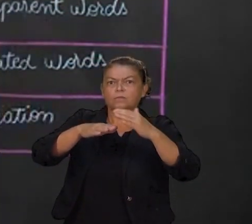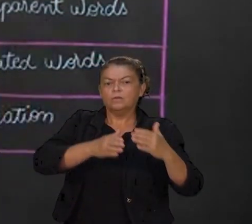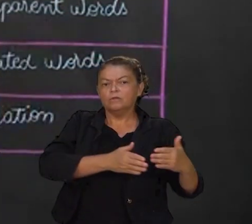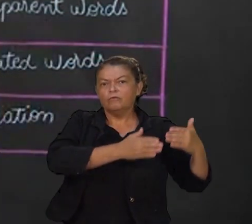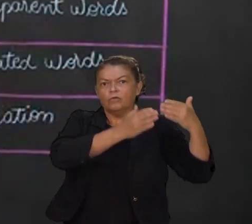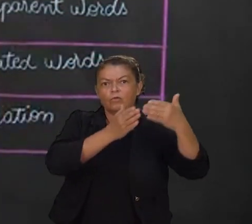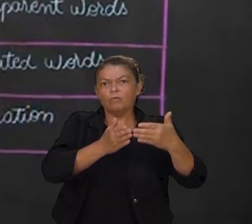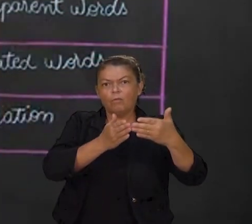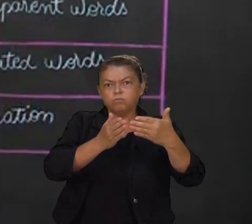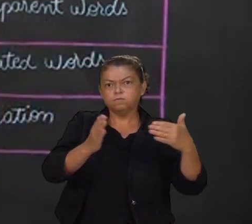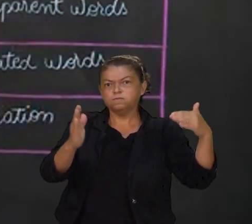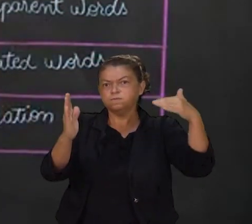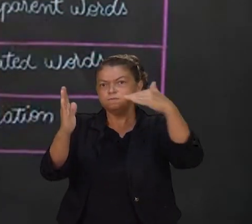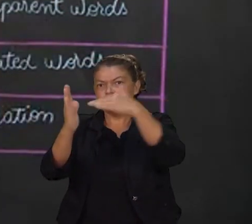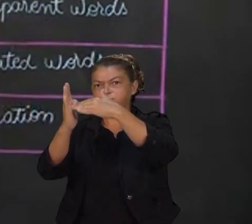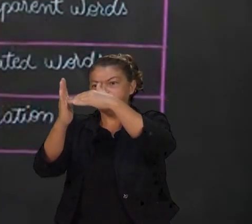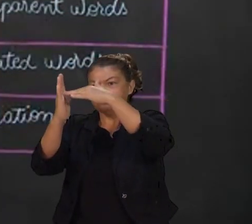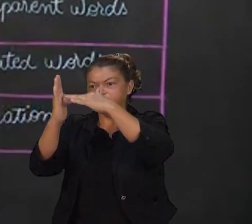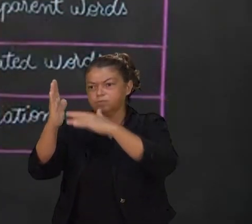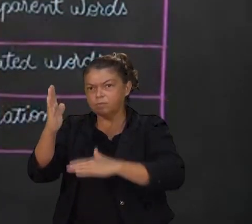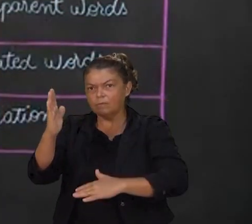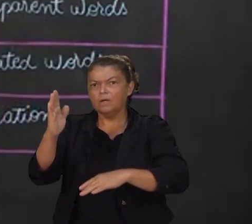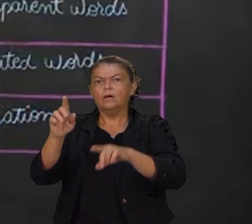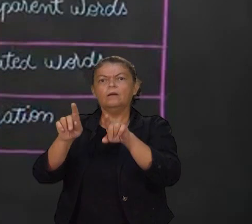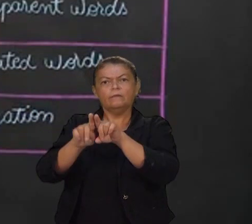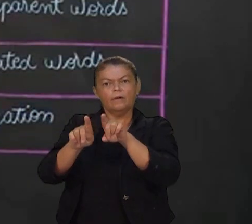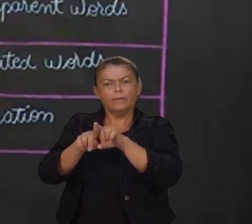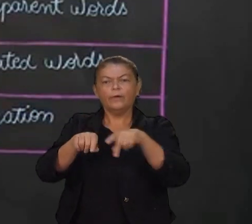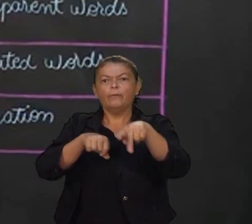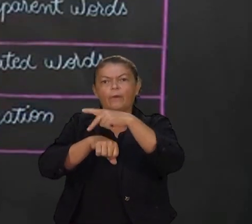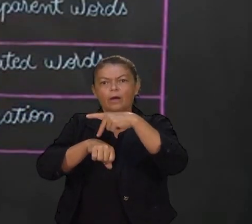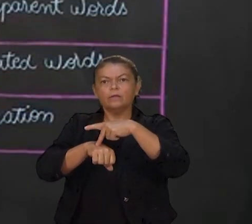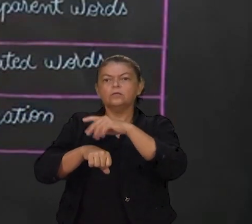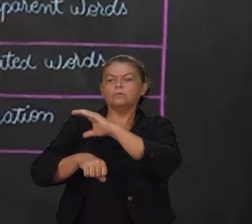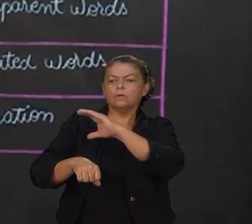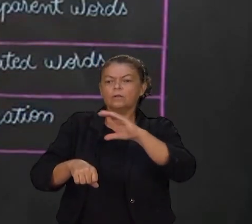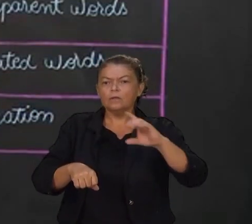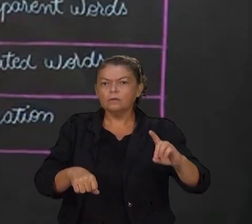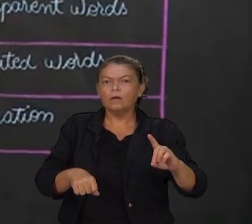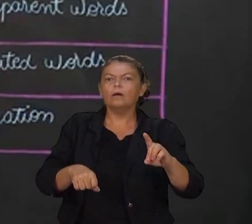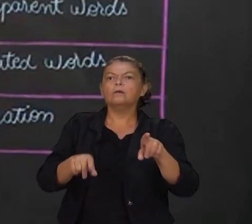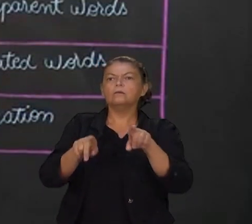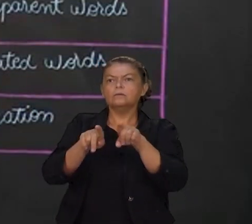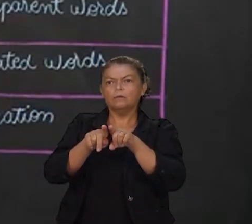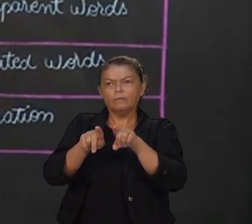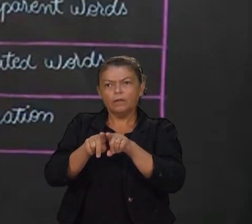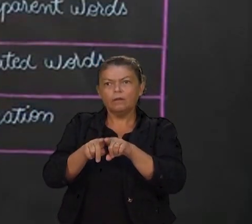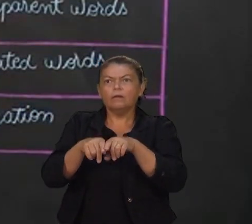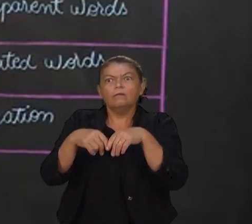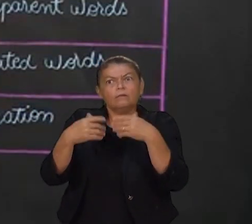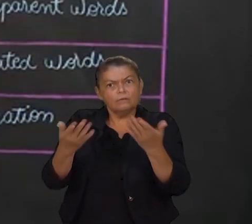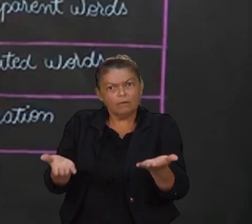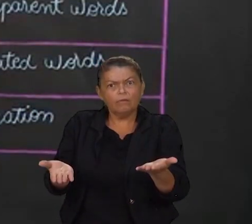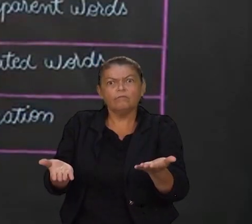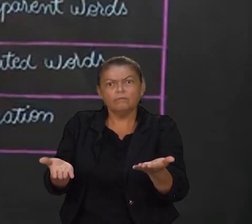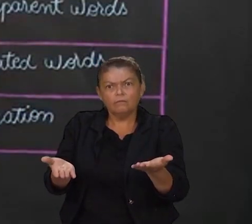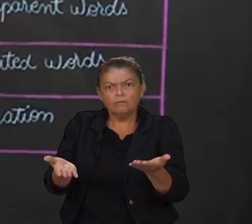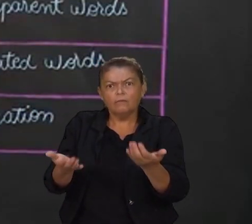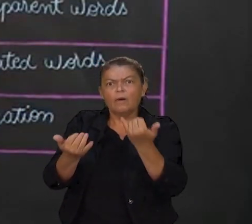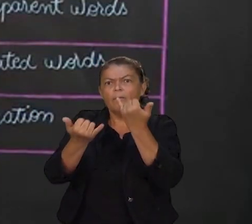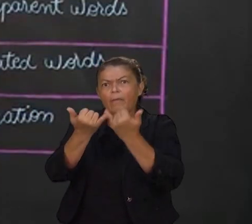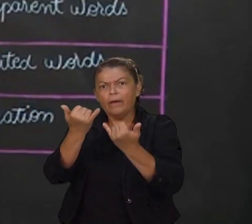tenho Canadá. E, teacher, eu tenho esse voyage. Ele me parece com viagem?